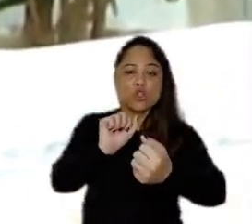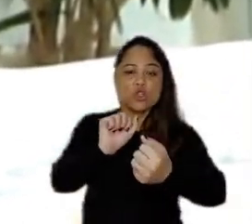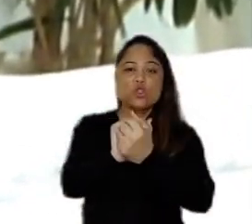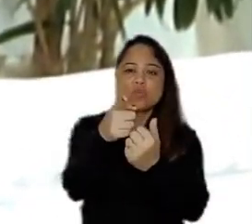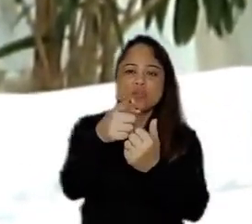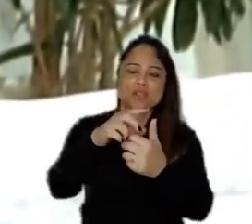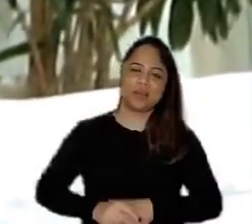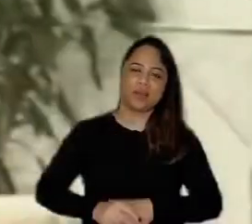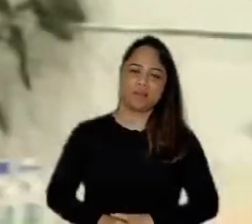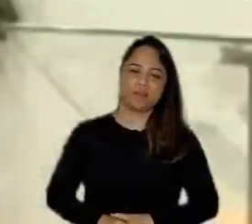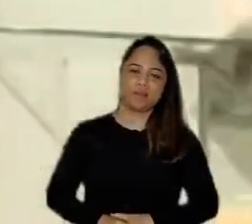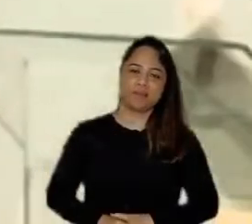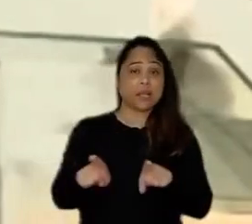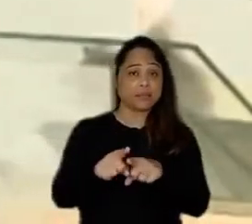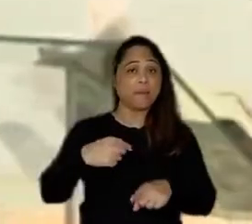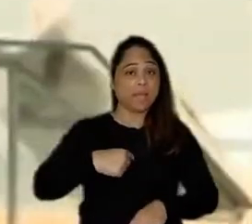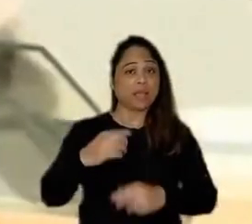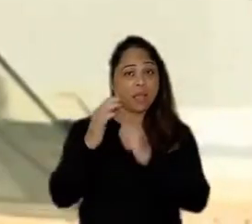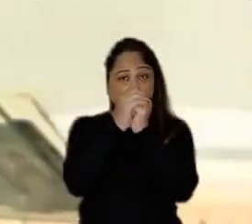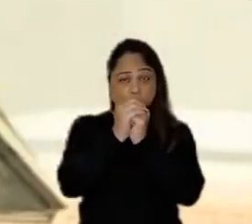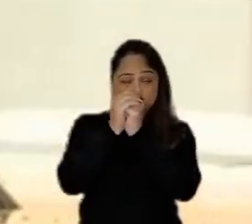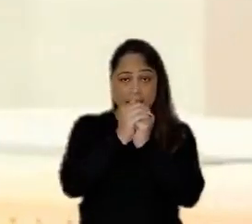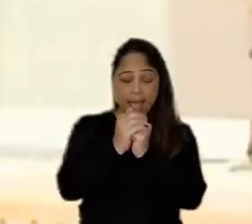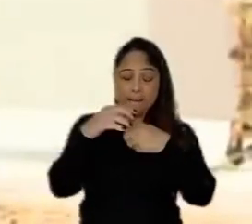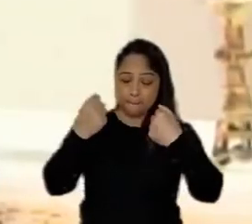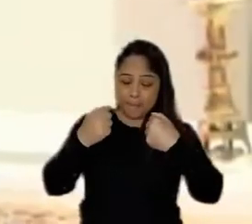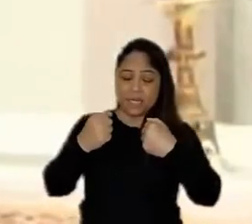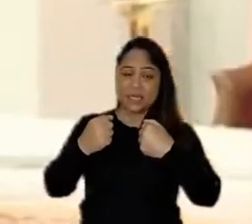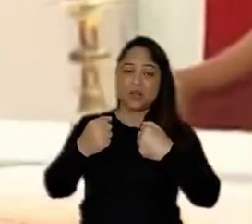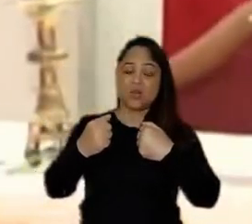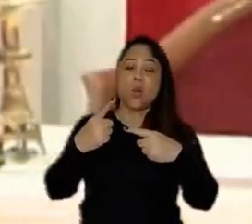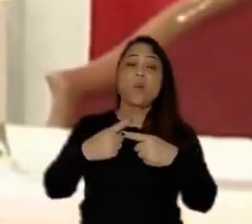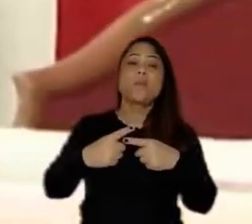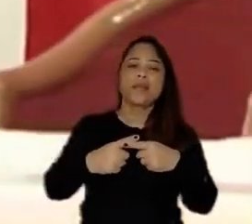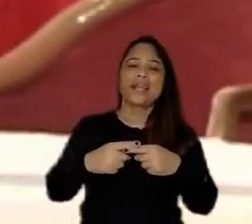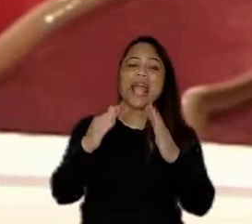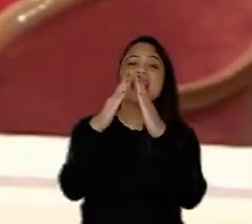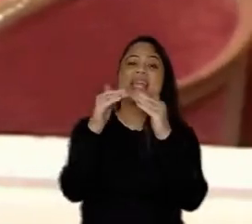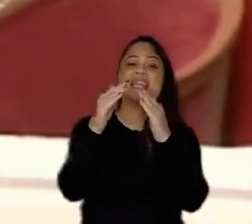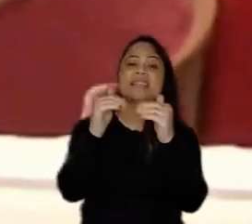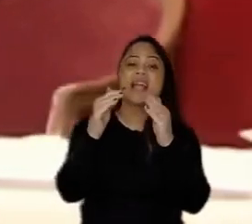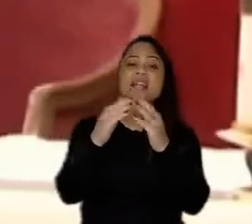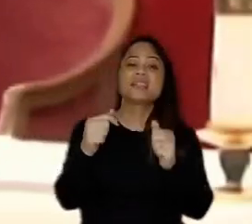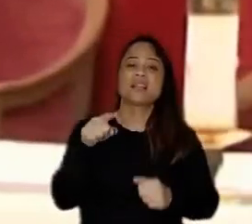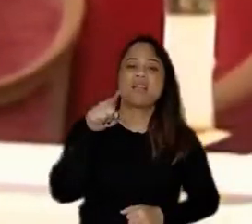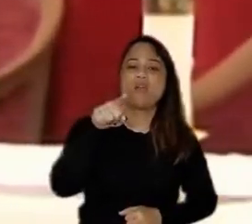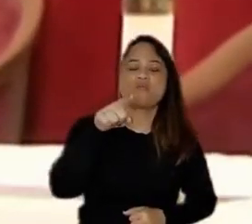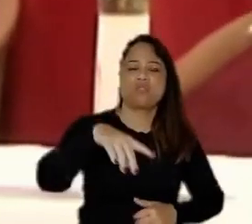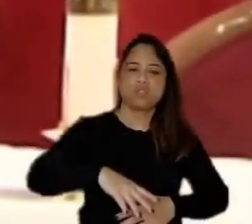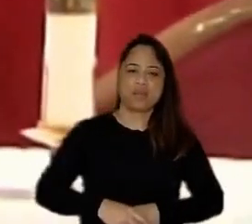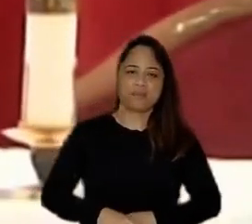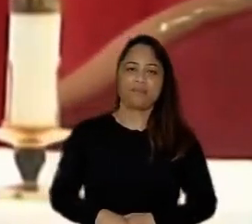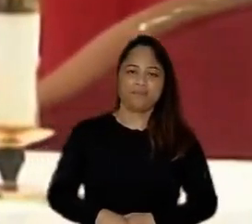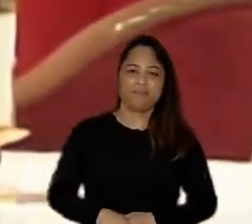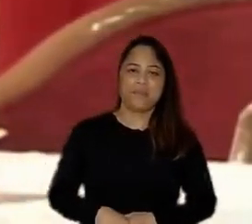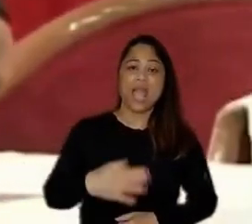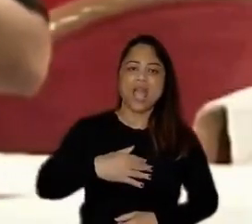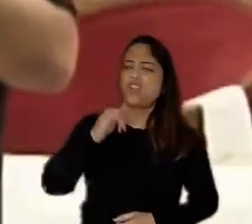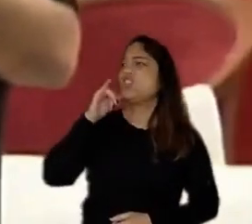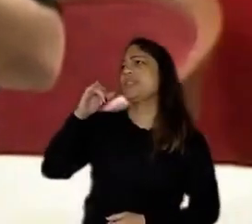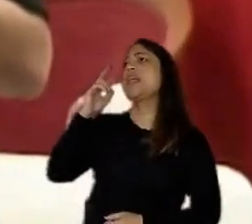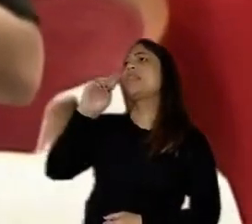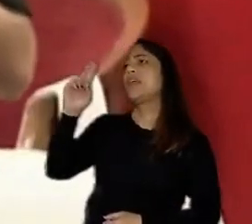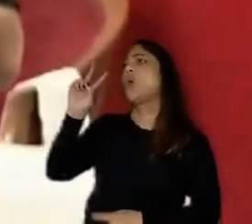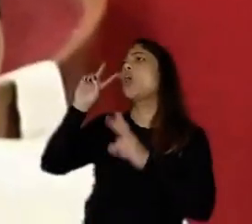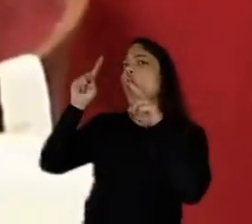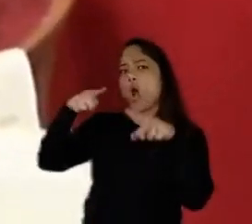Segunda coisa, para que serve a minha oração por você? É uma oração de intercessão, de dizer: Senhor, quebra o galho dela, olha